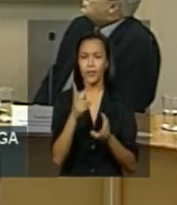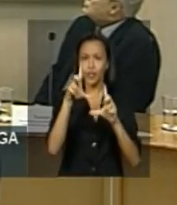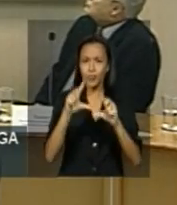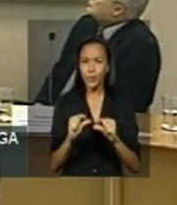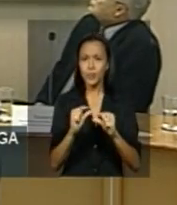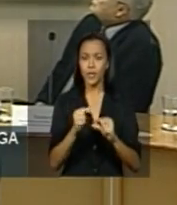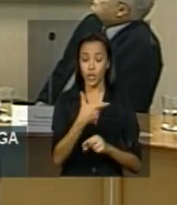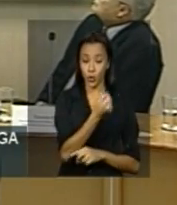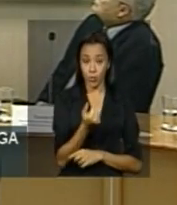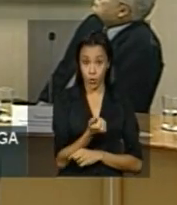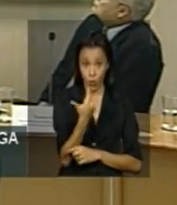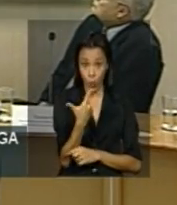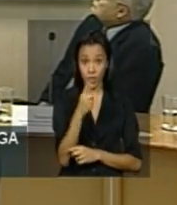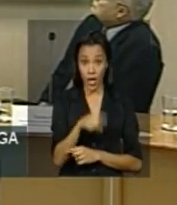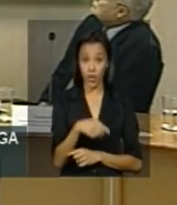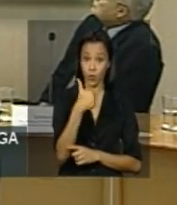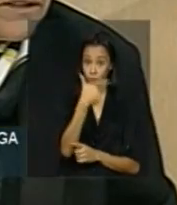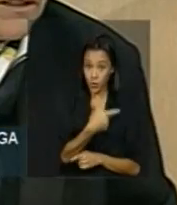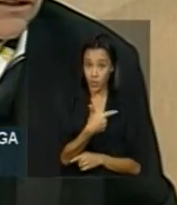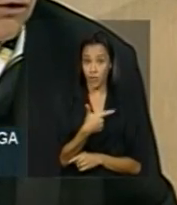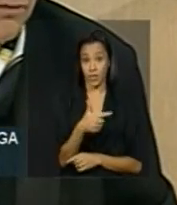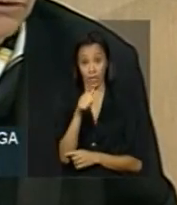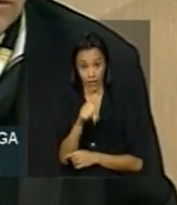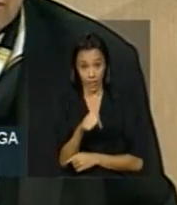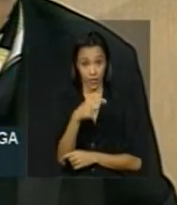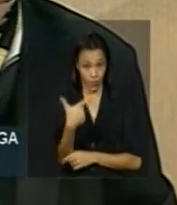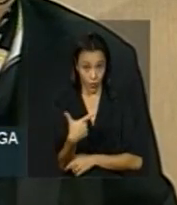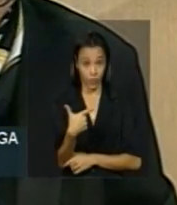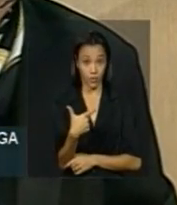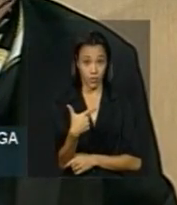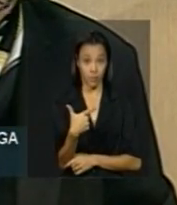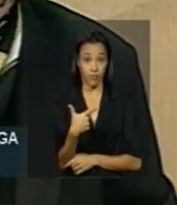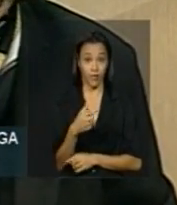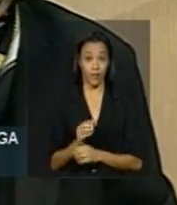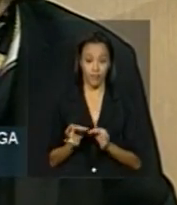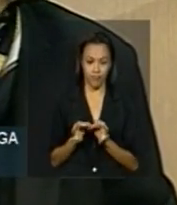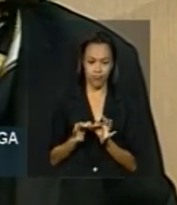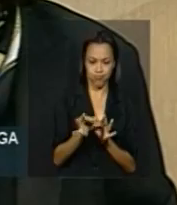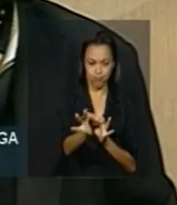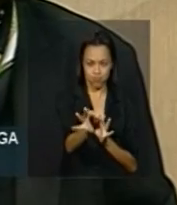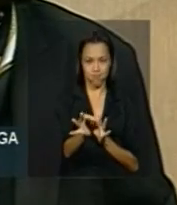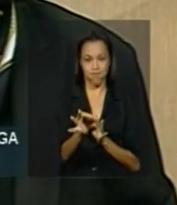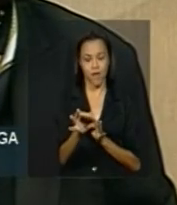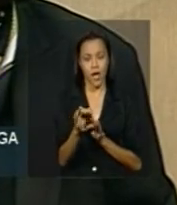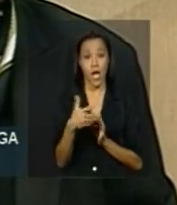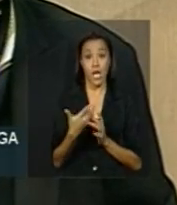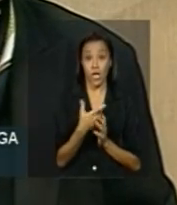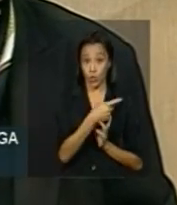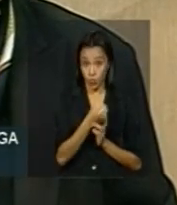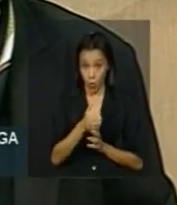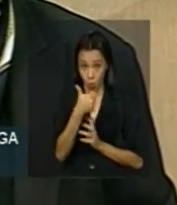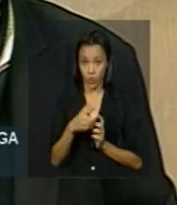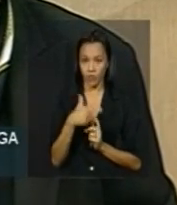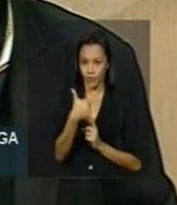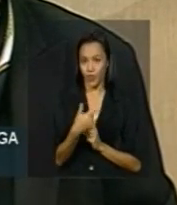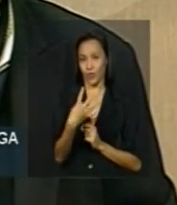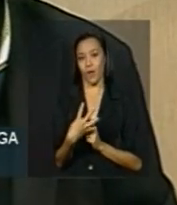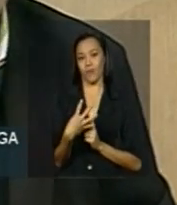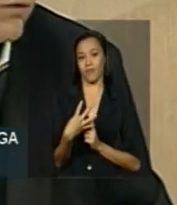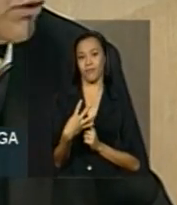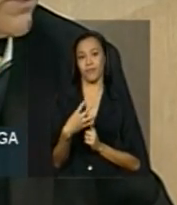2002 era de 272 km qu em 2011 foi de 24 qum